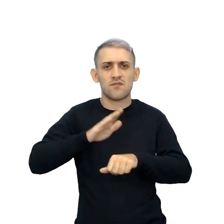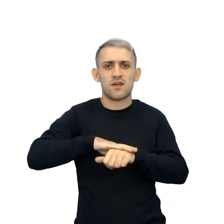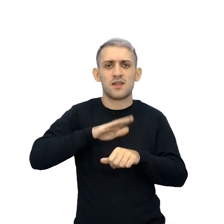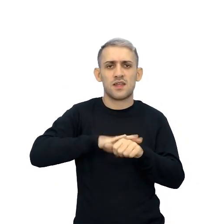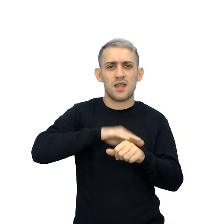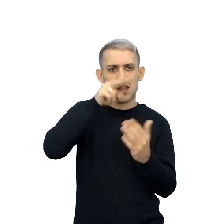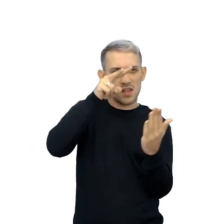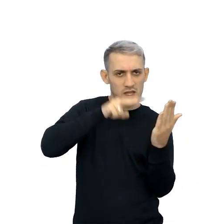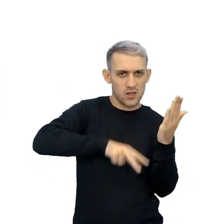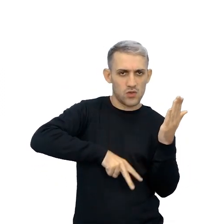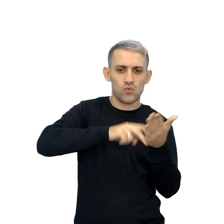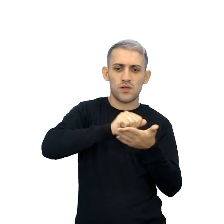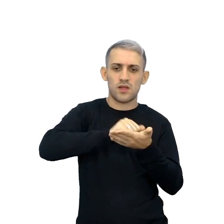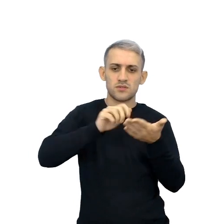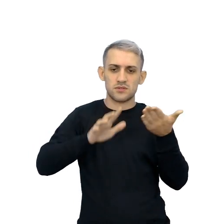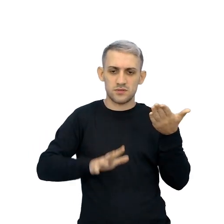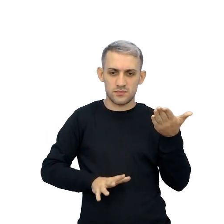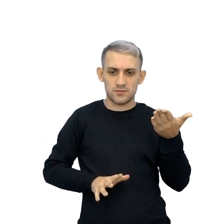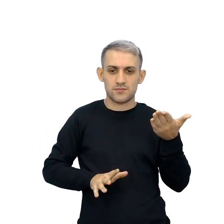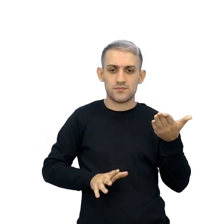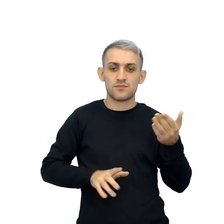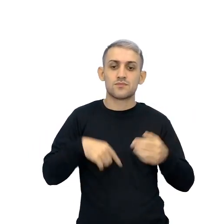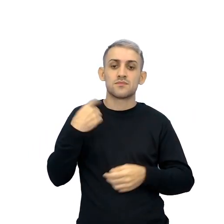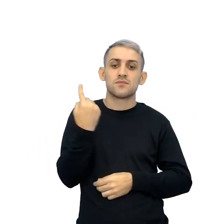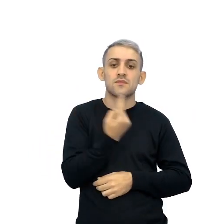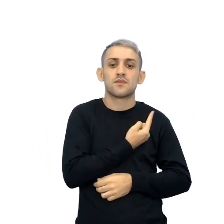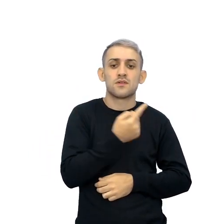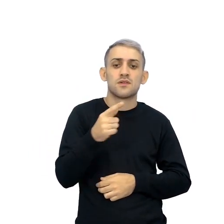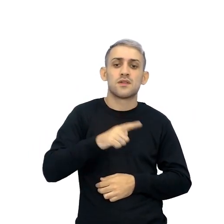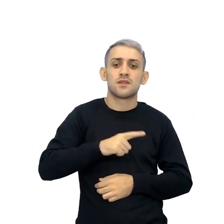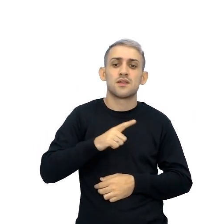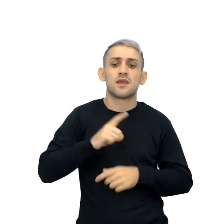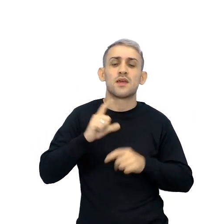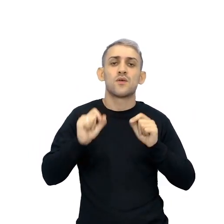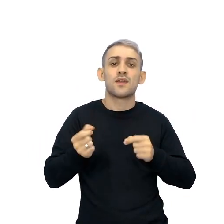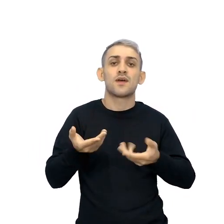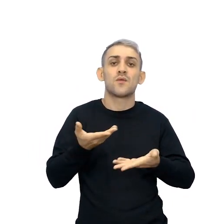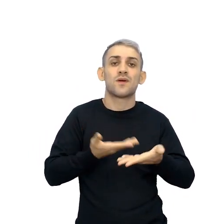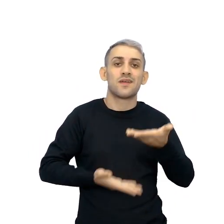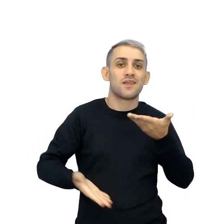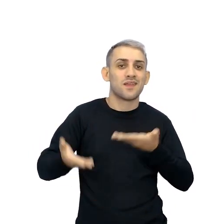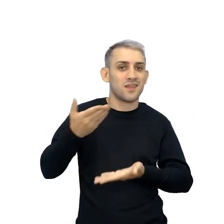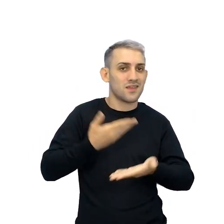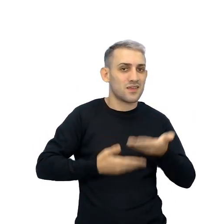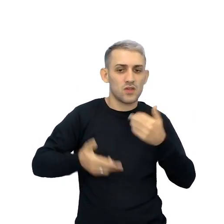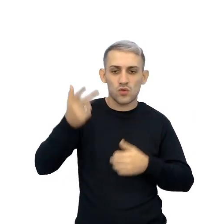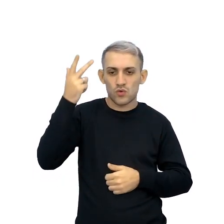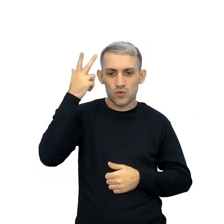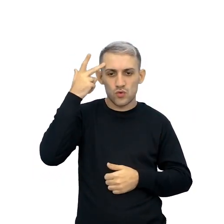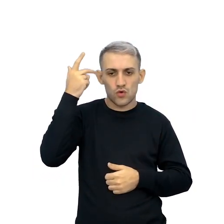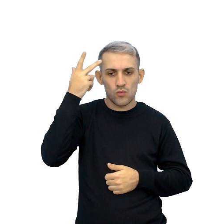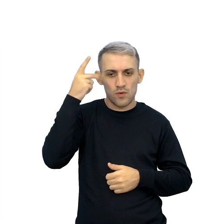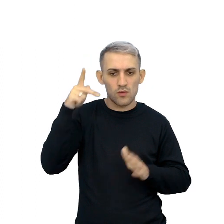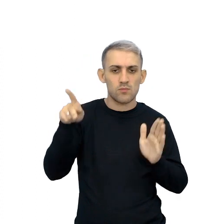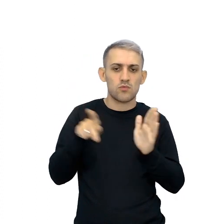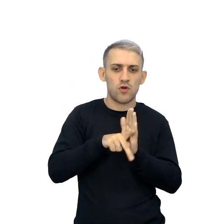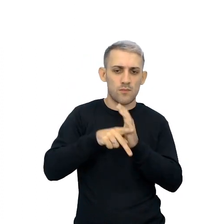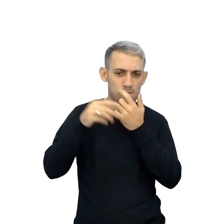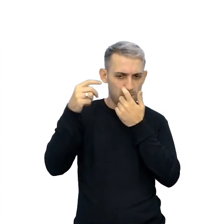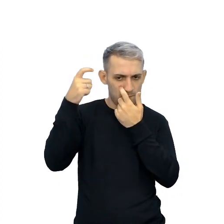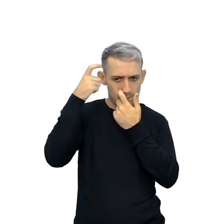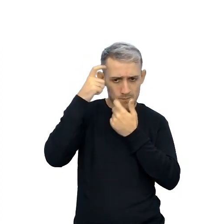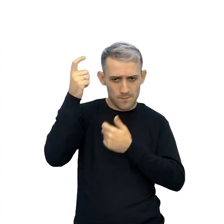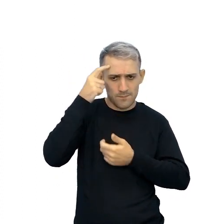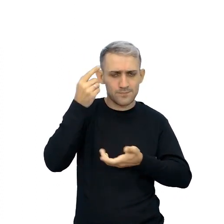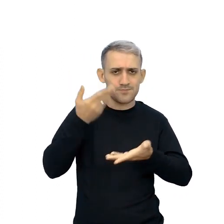da atividade, né, nós temos uma interação automática com o nosso processo mental,